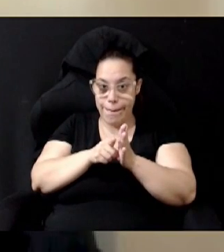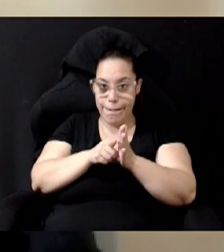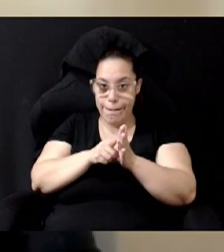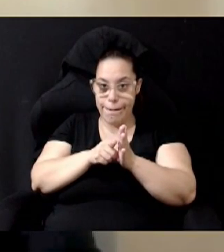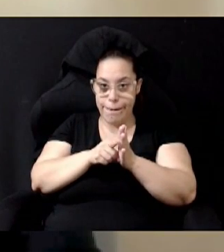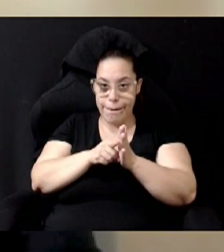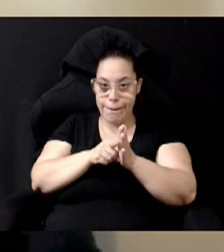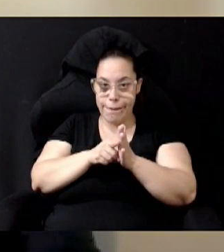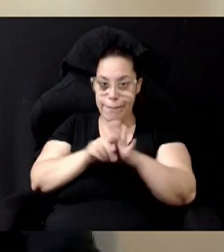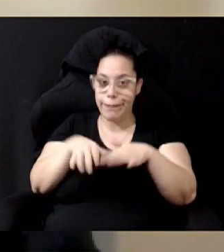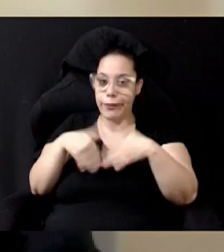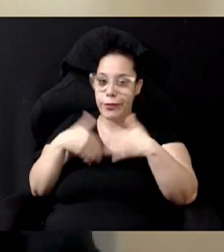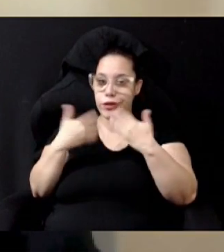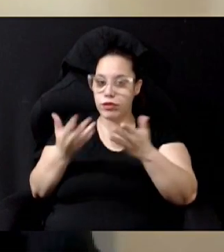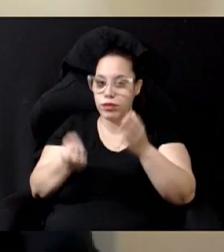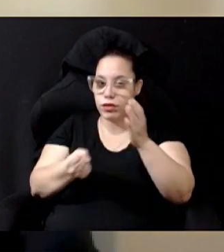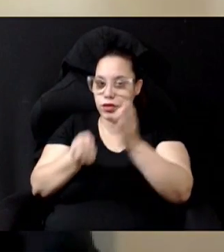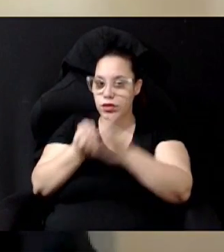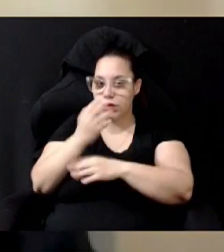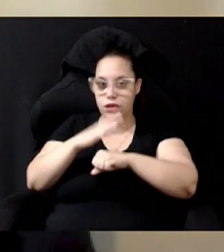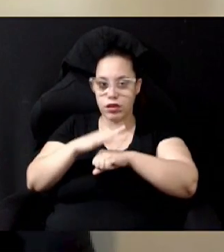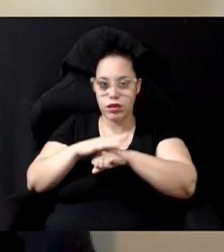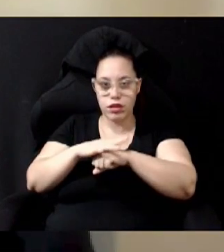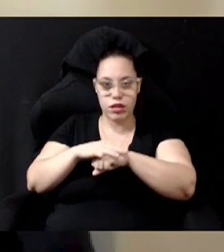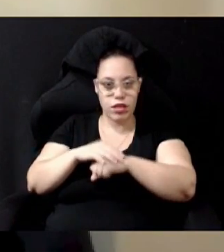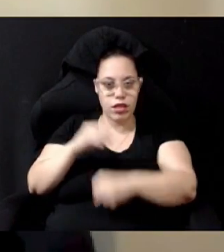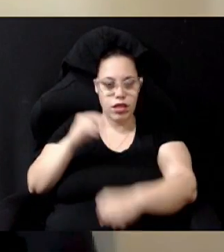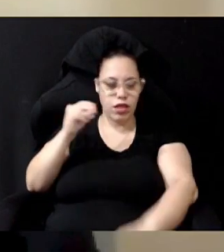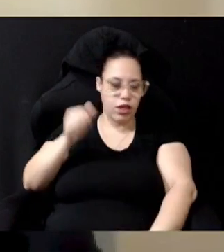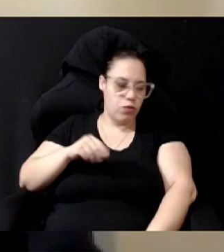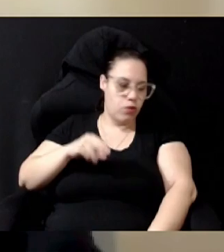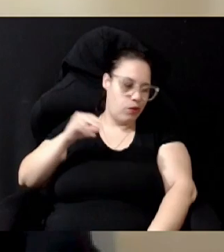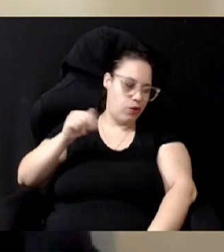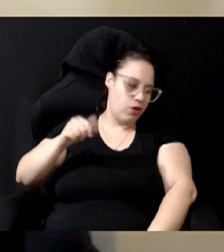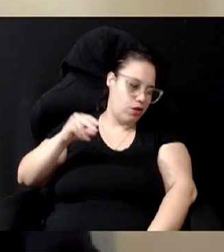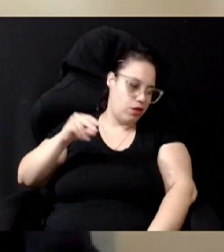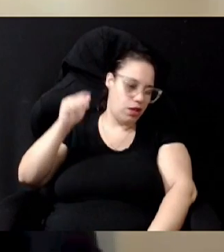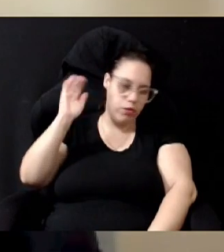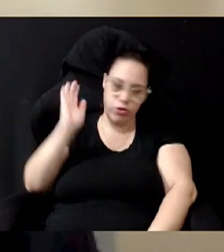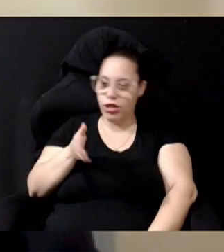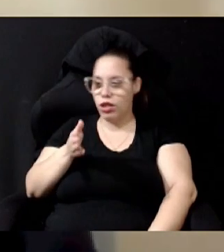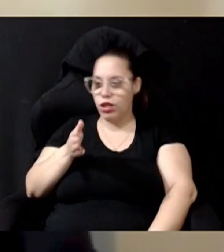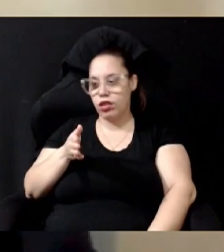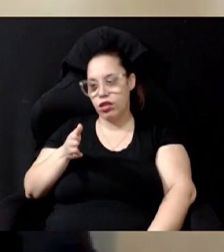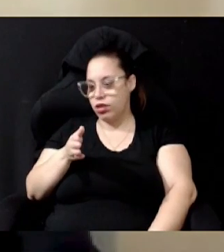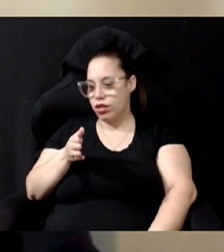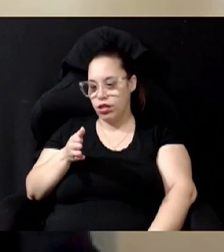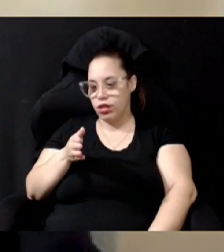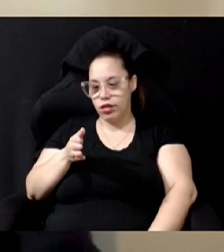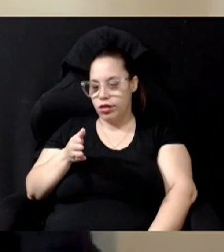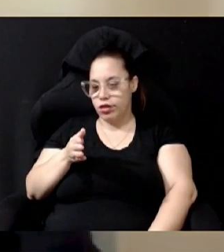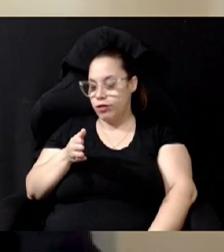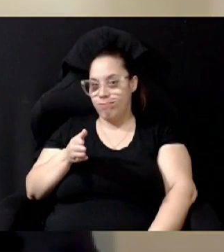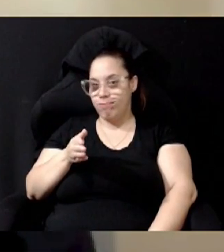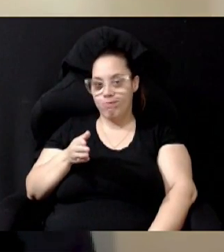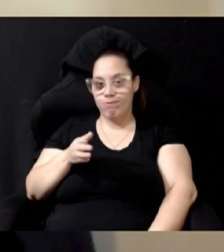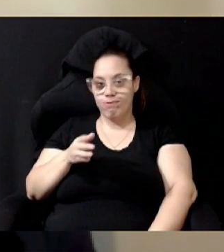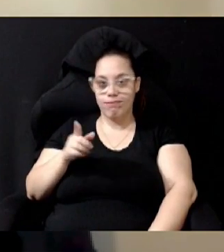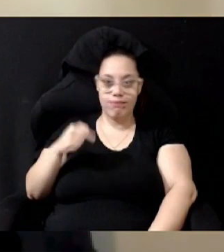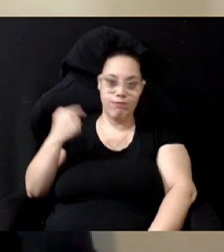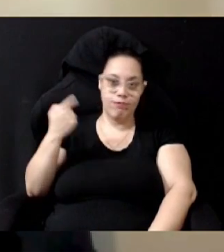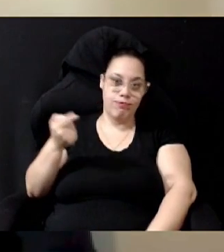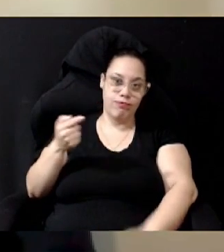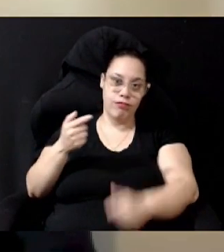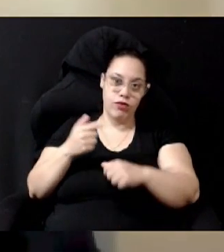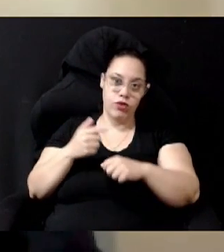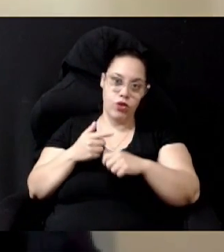sintomas aparecem, a doença já está instalada há muito tempo. E o problema é que os outros sintomas são sintomas